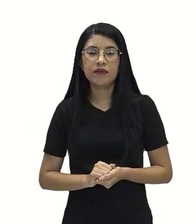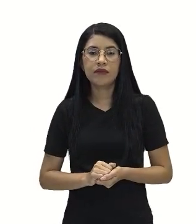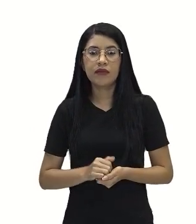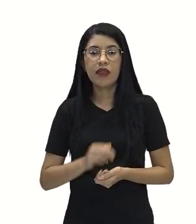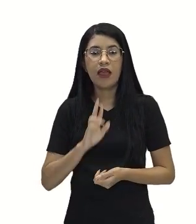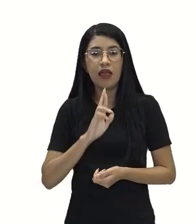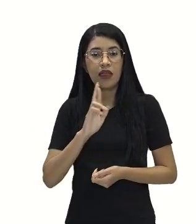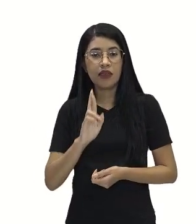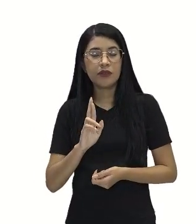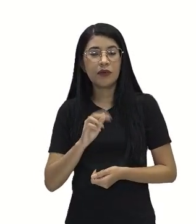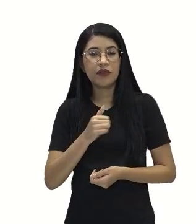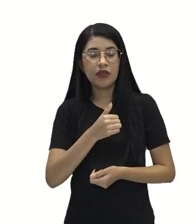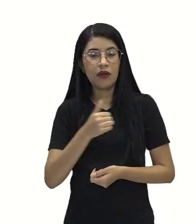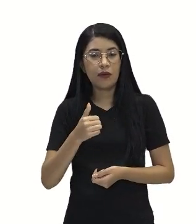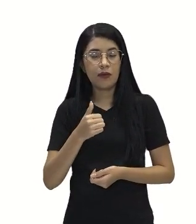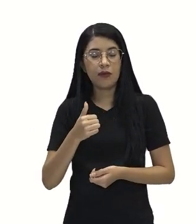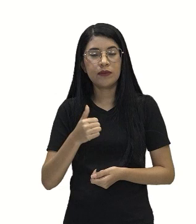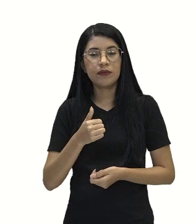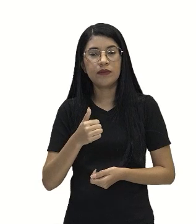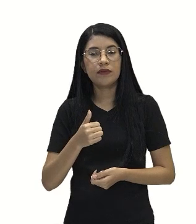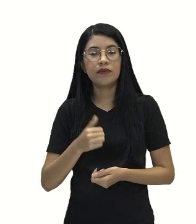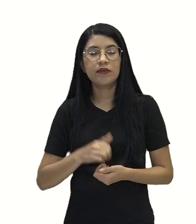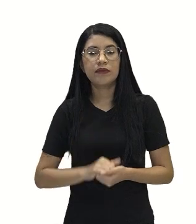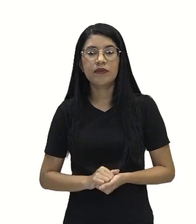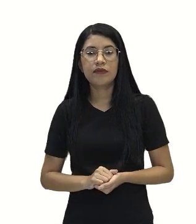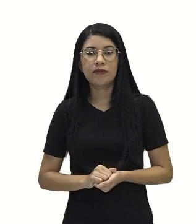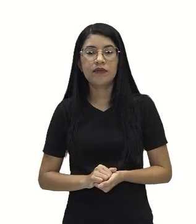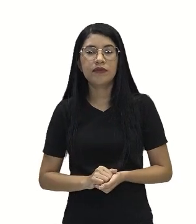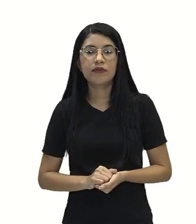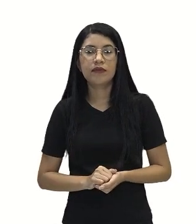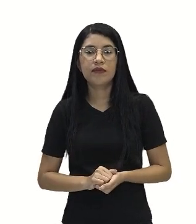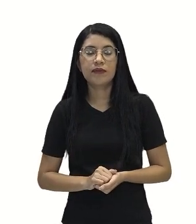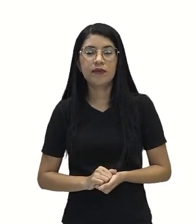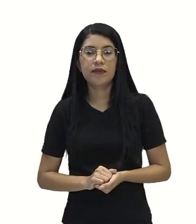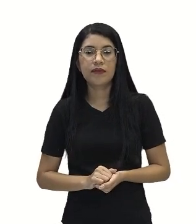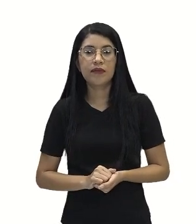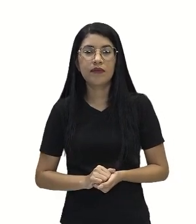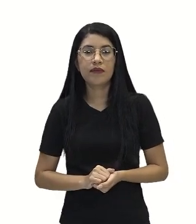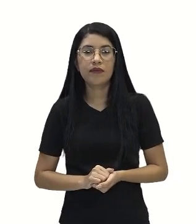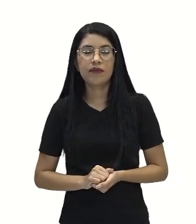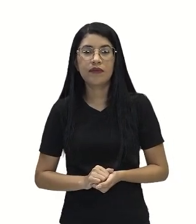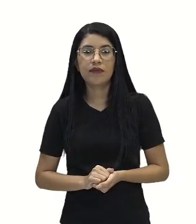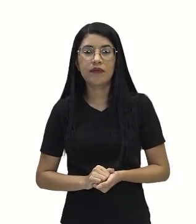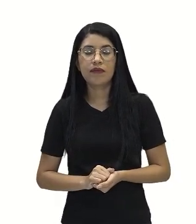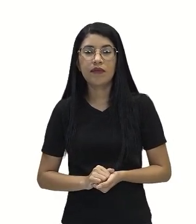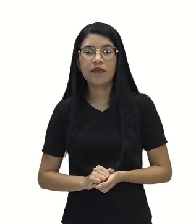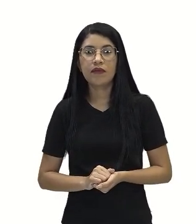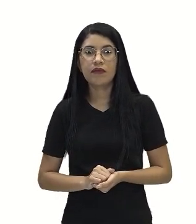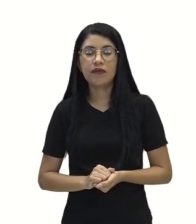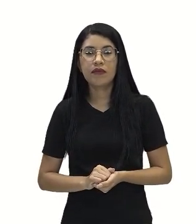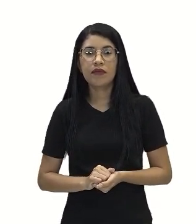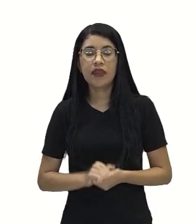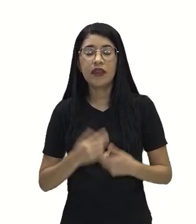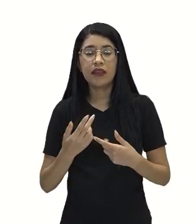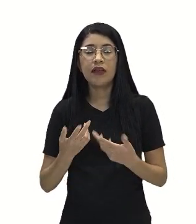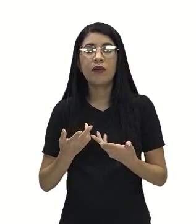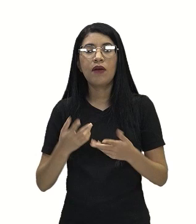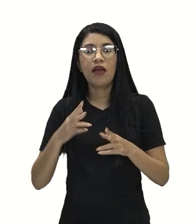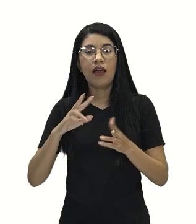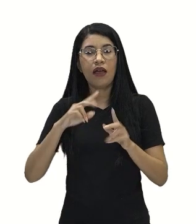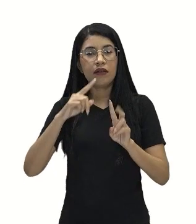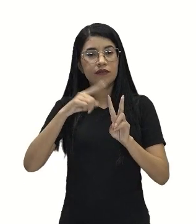me dar 11 elevado a 1. Que isso aqui vai me dar 11, olha. Portanto, ó, a raiz quadrada